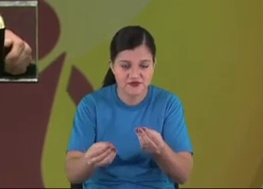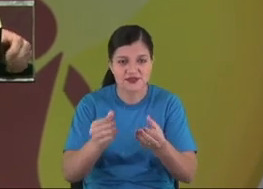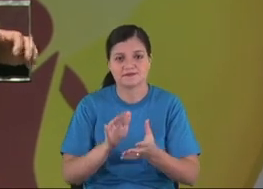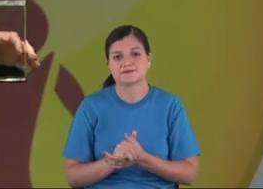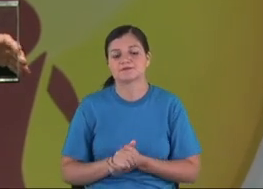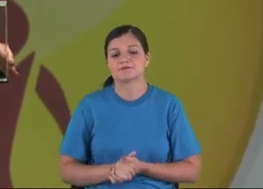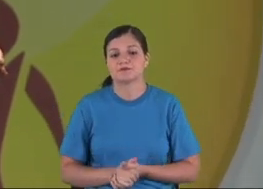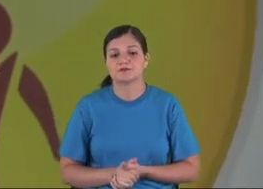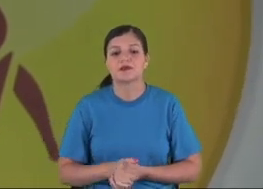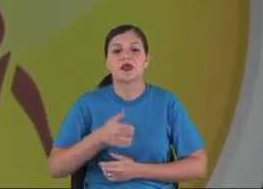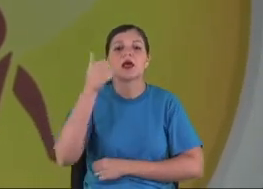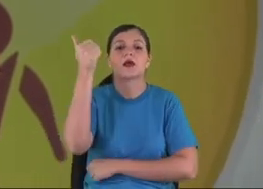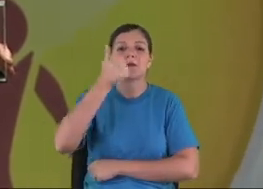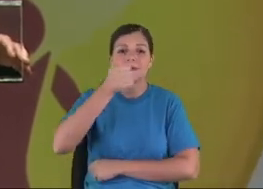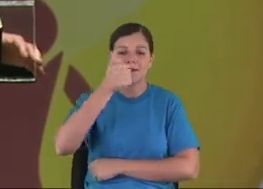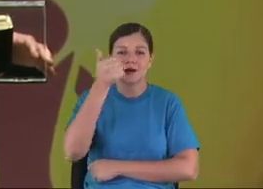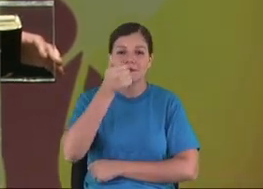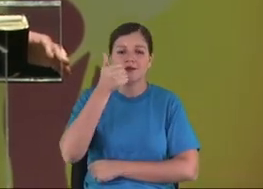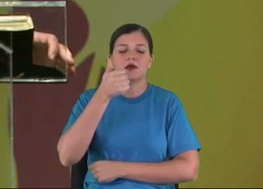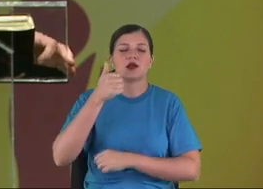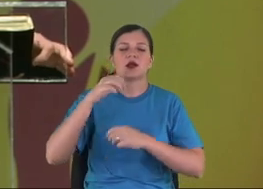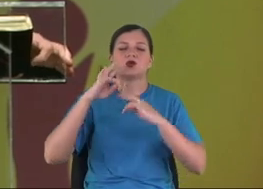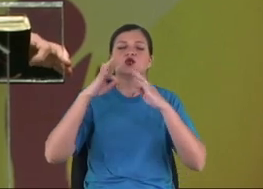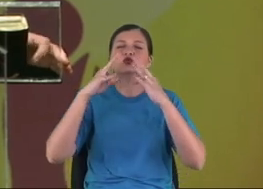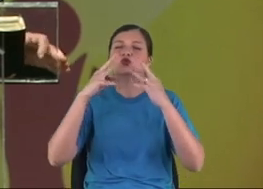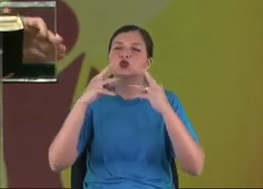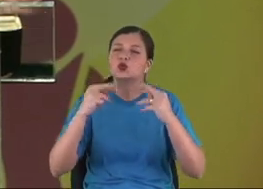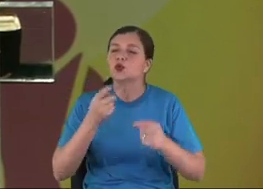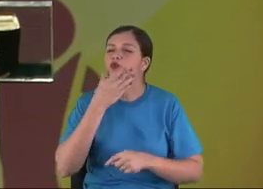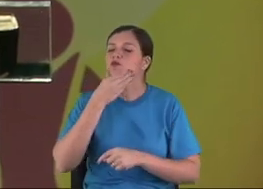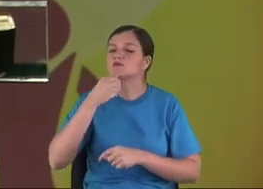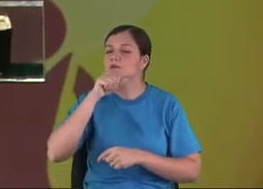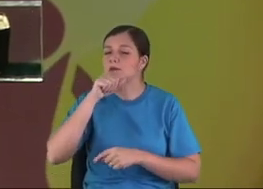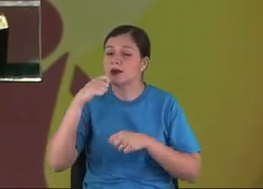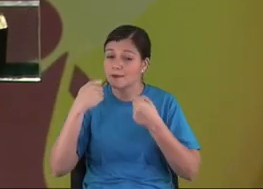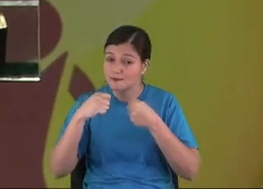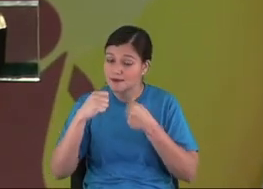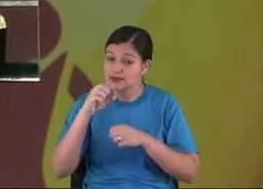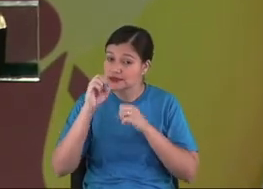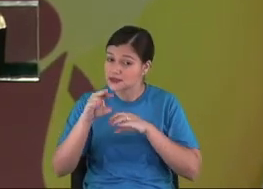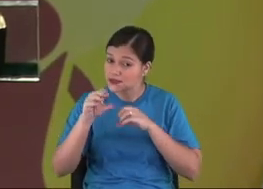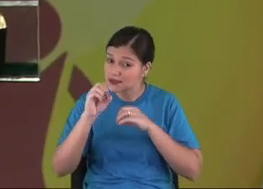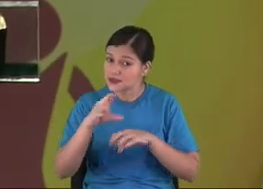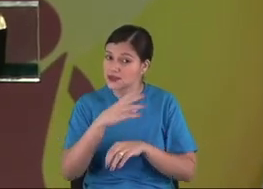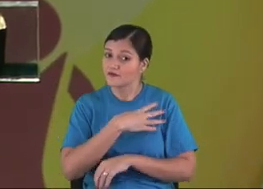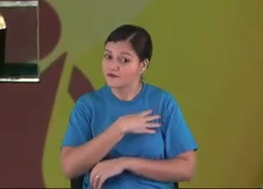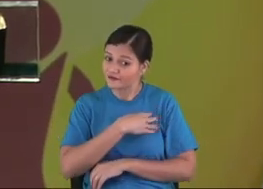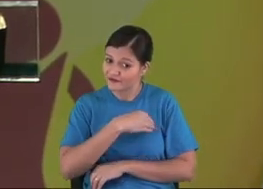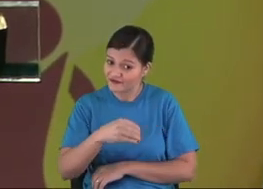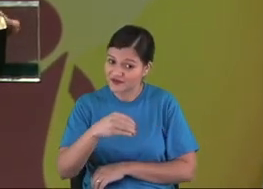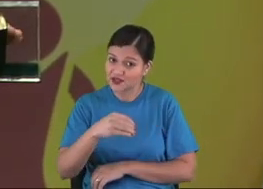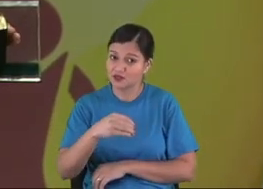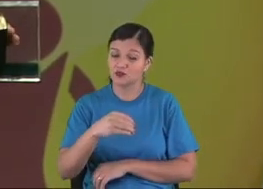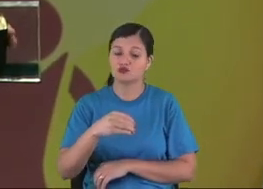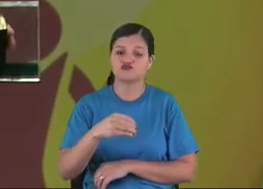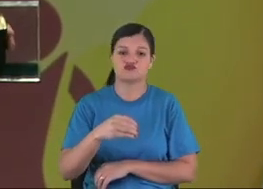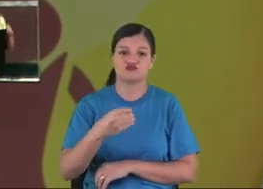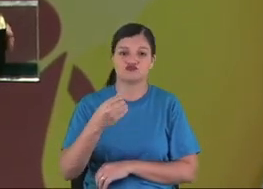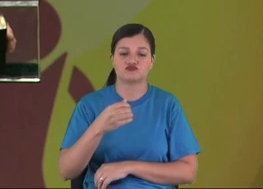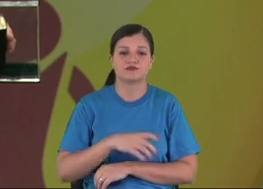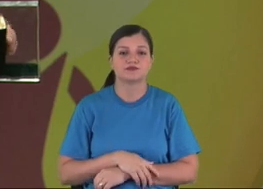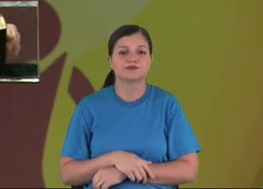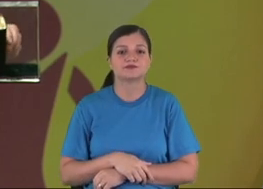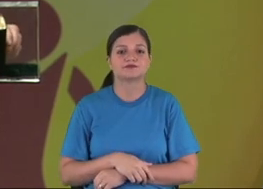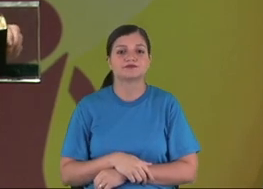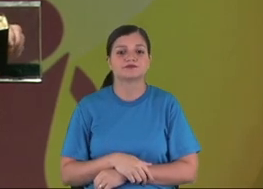Primeira coisa que todo pai precisa ensinar aos seus filhos, e quando eu digo filhos, sim, filhos e filhas,